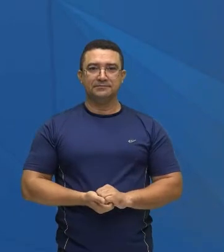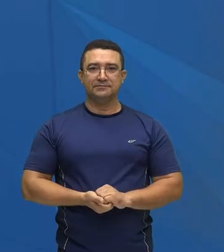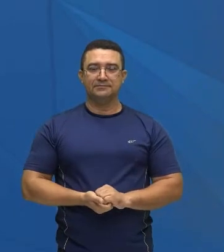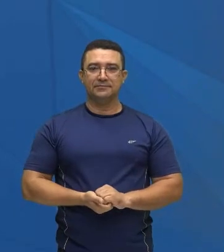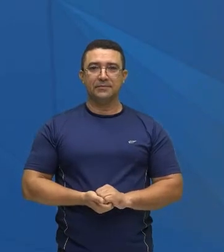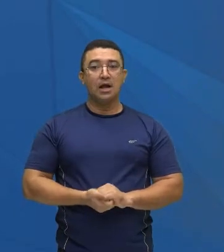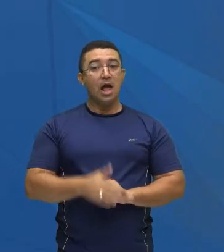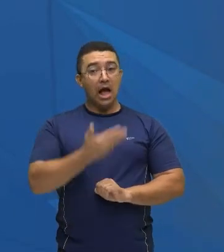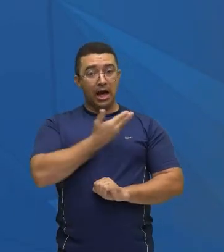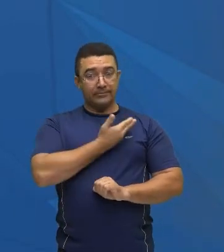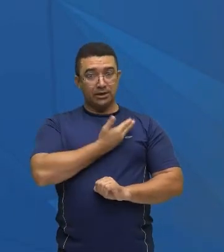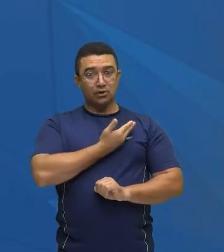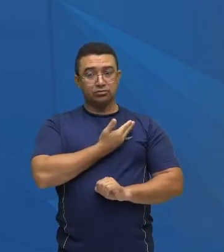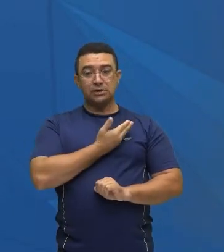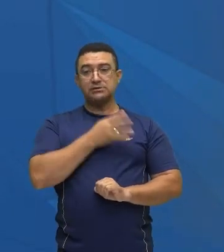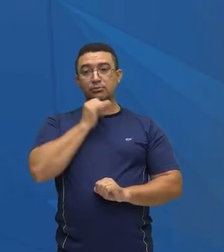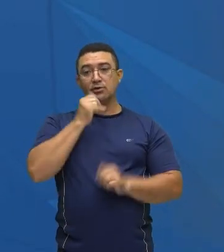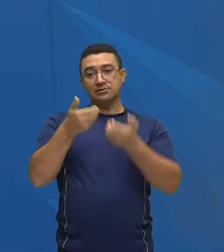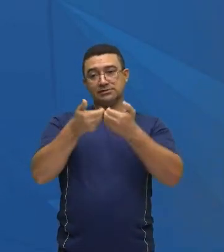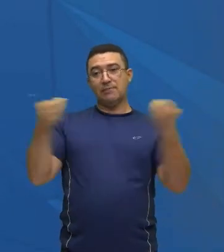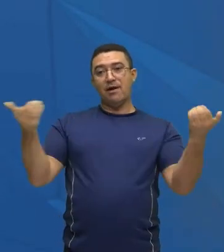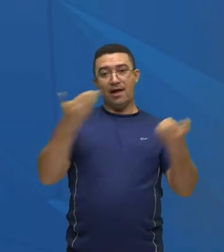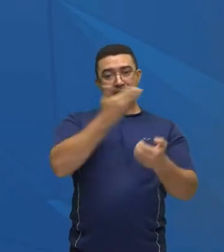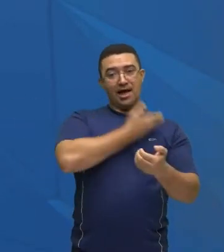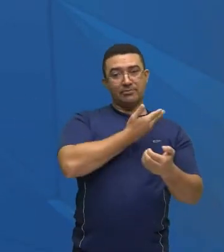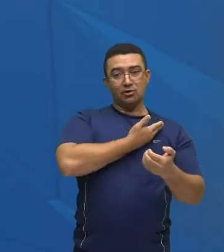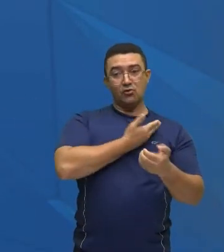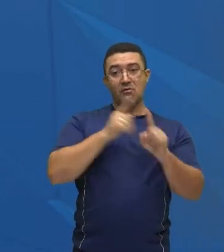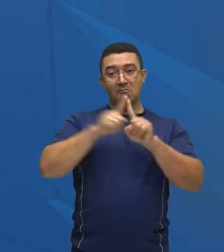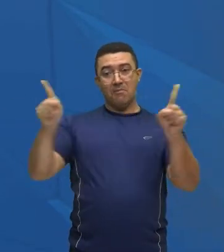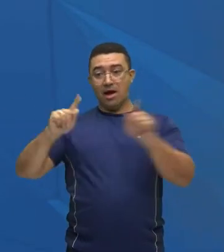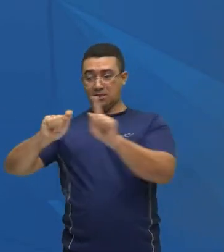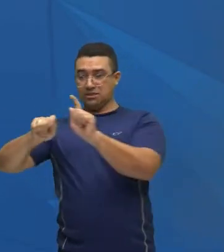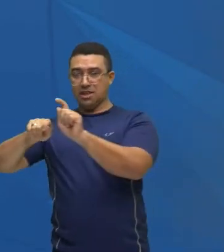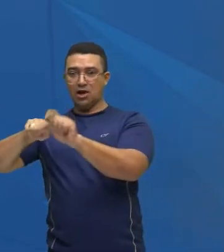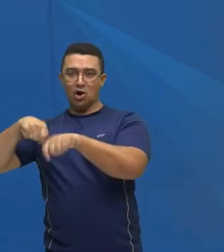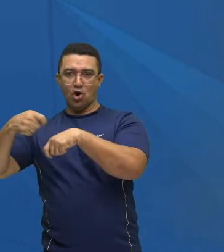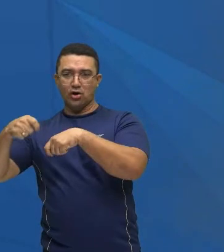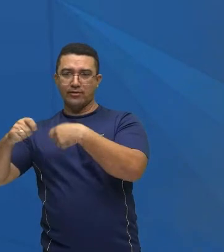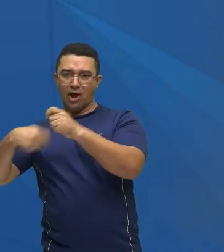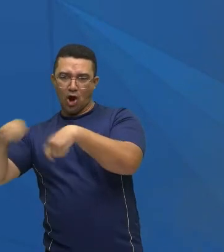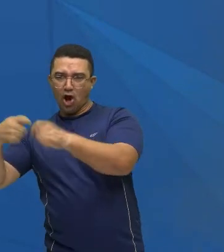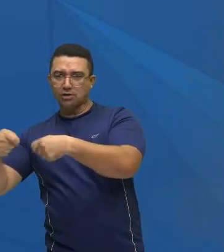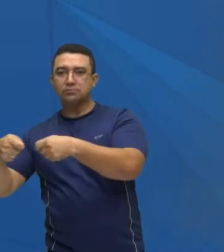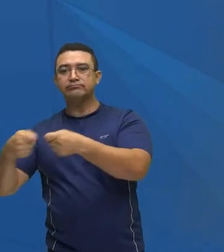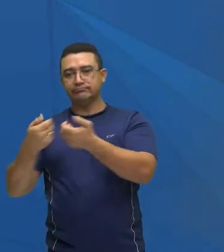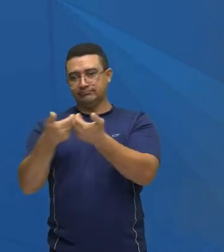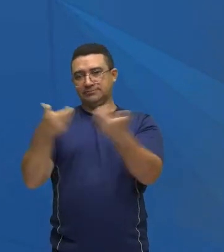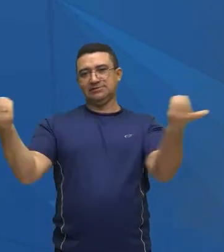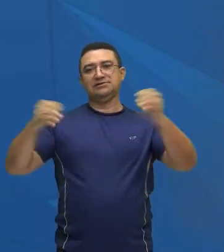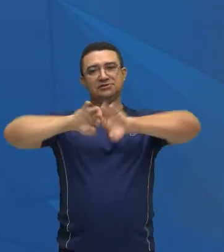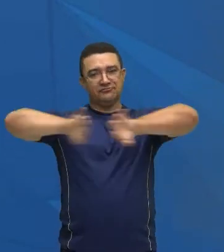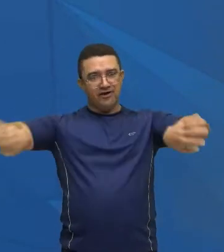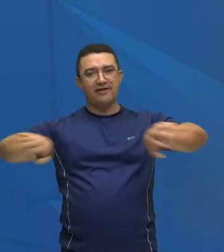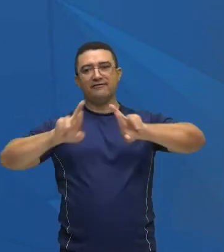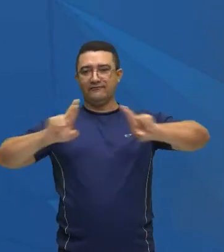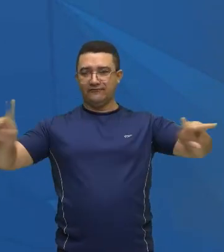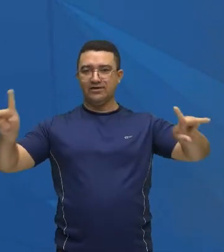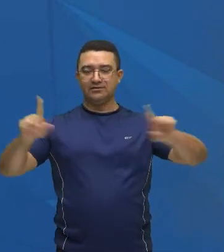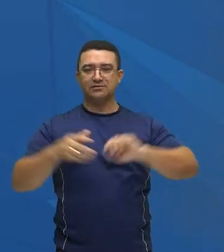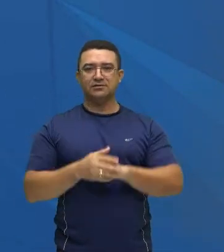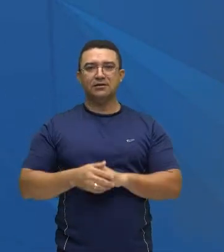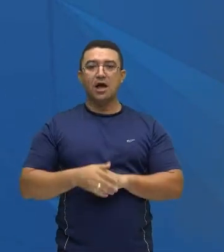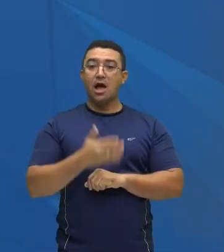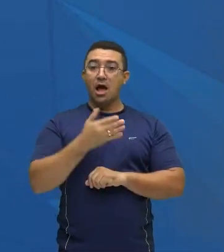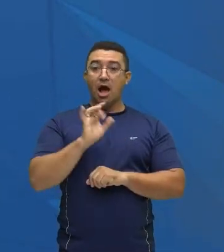só, amigos, negócios à parte. Quem nunca ouviu falar disso, né? Quem